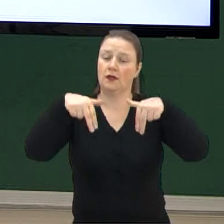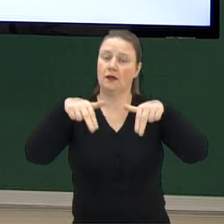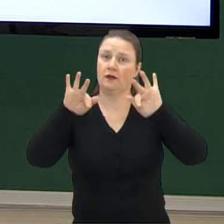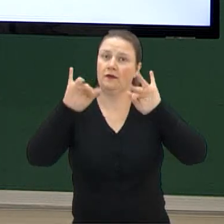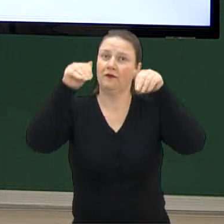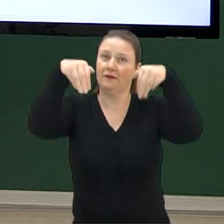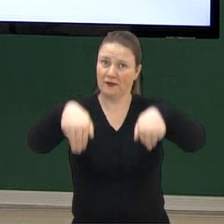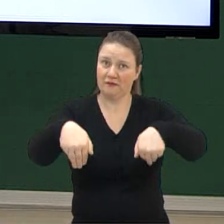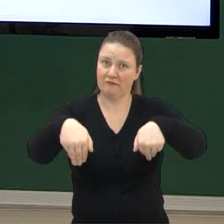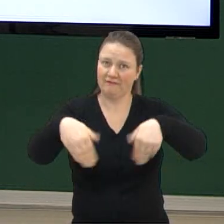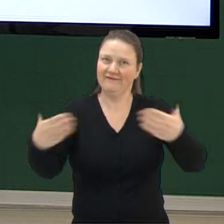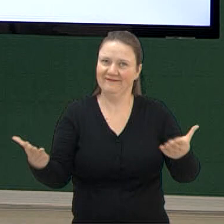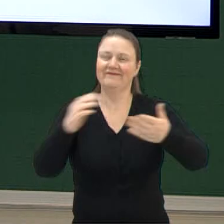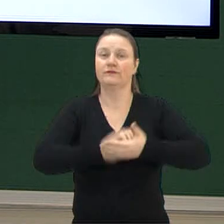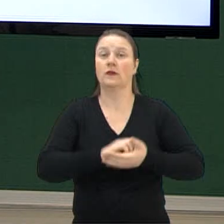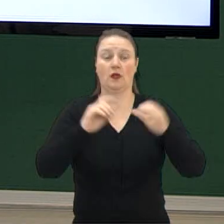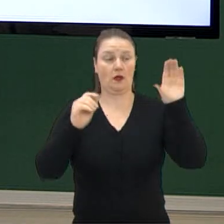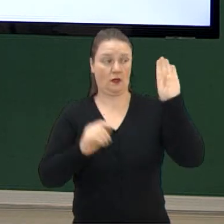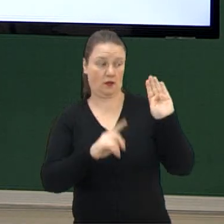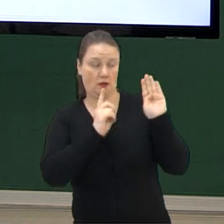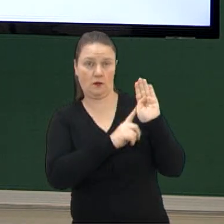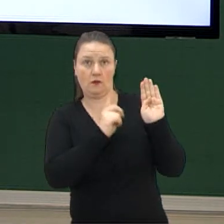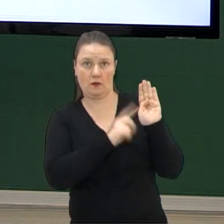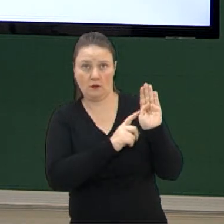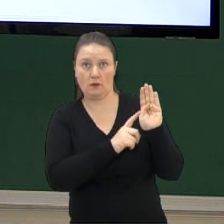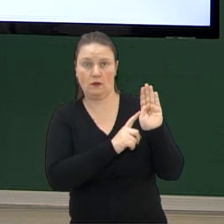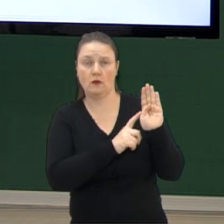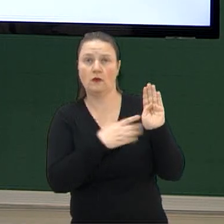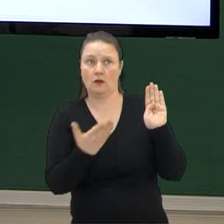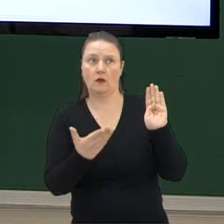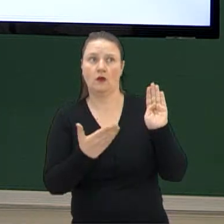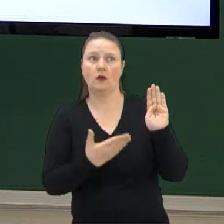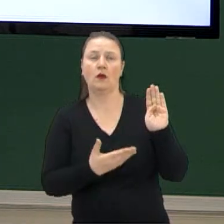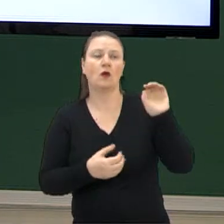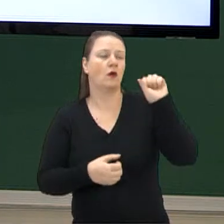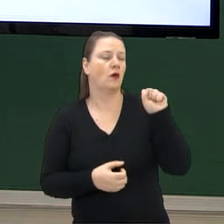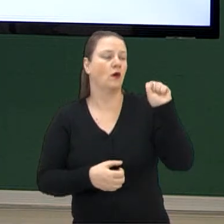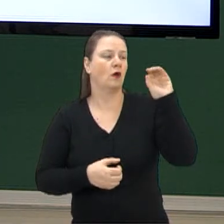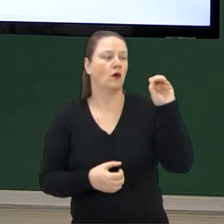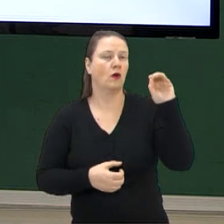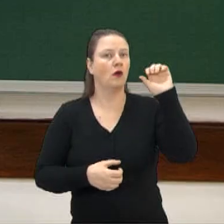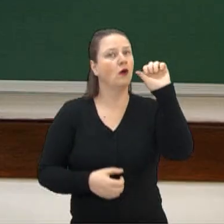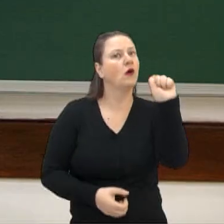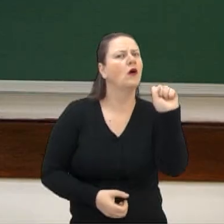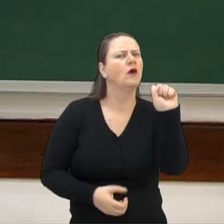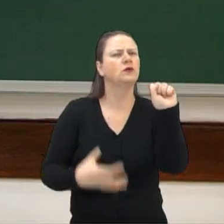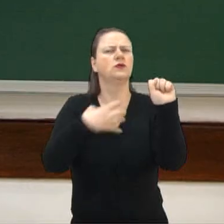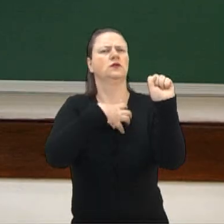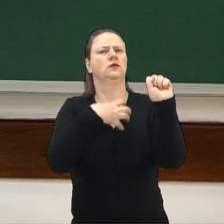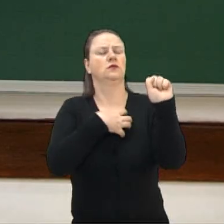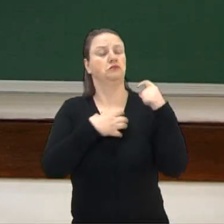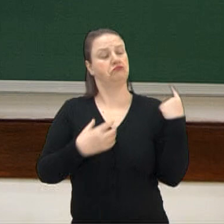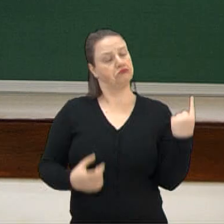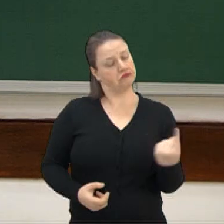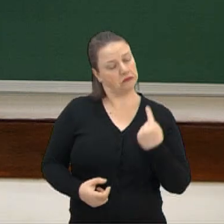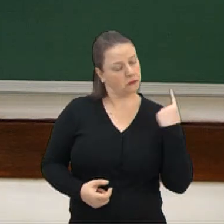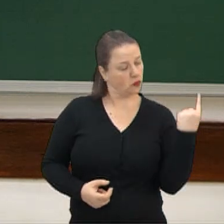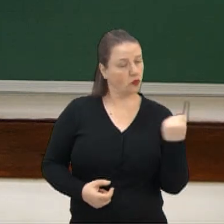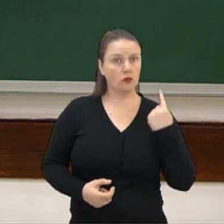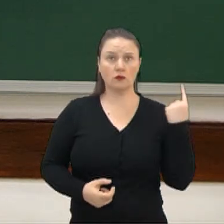tempo. Depois, na letra B, qual o sentido da palavra sós? Tem o sentido de sozinha.